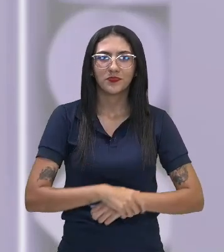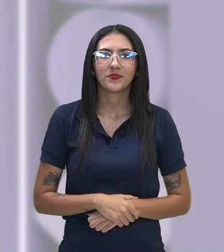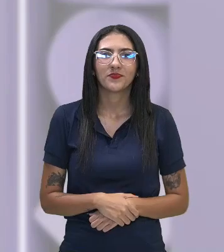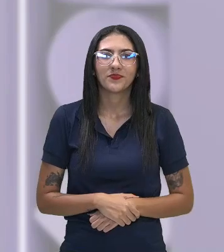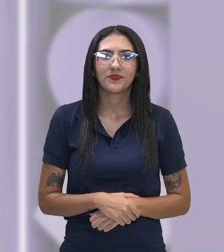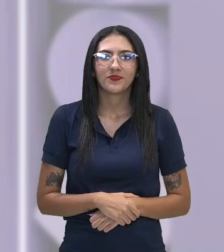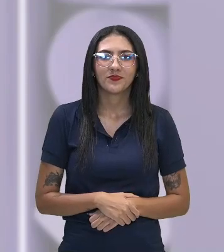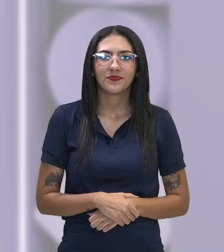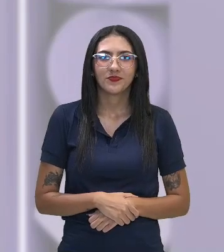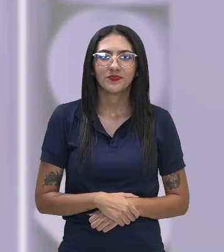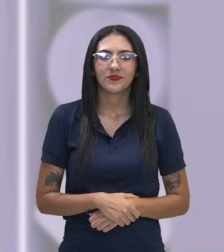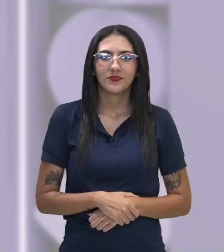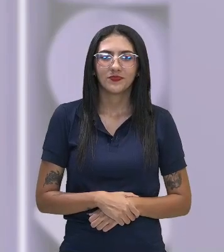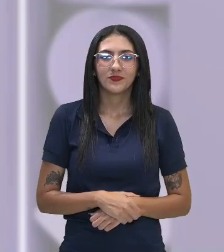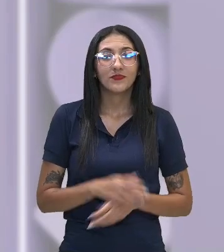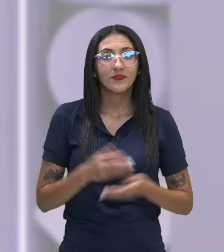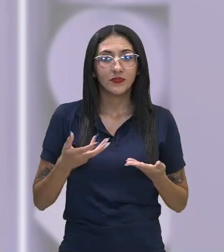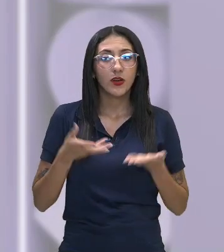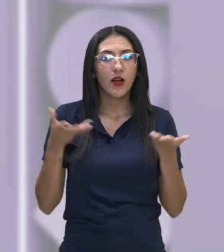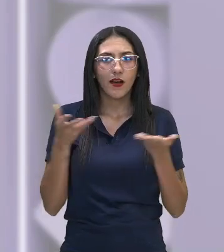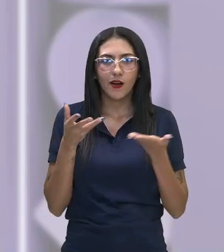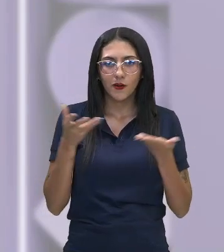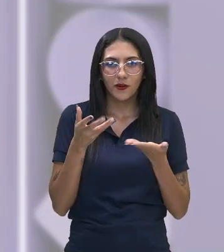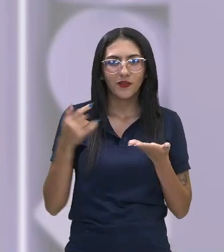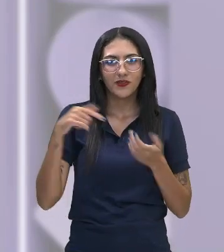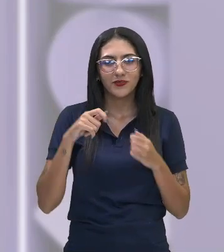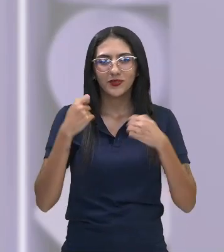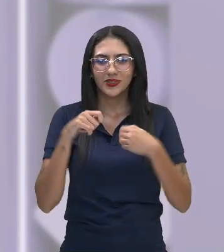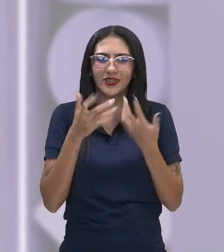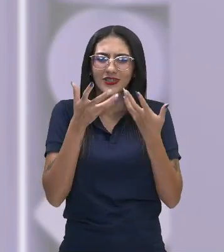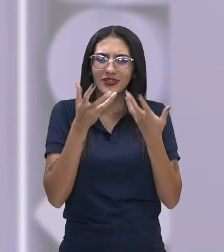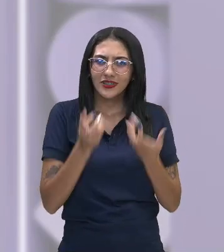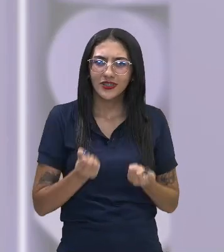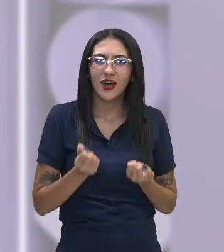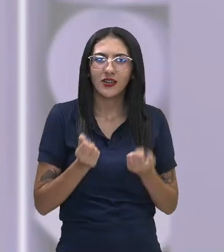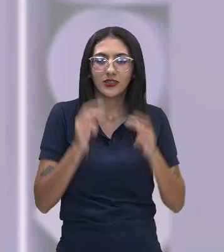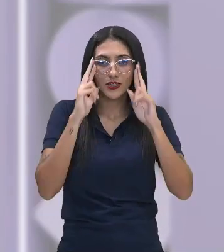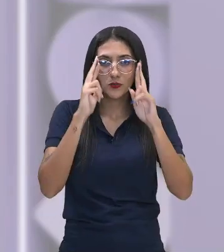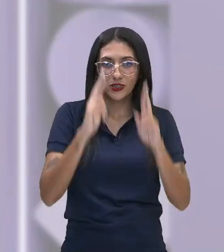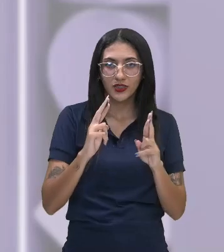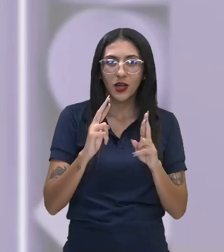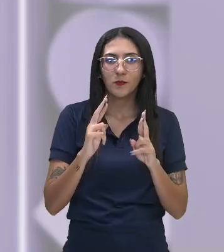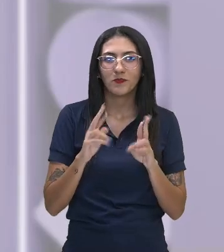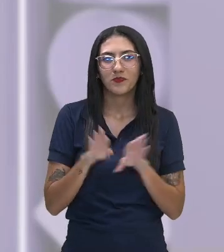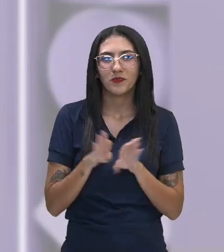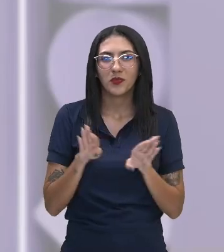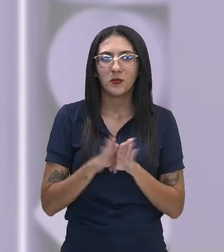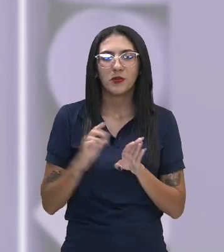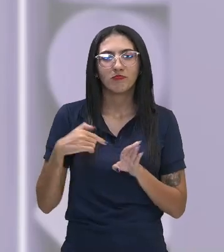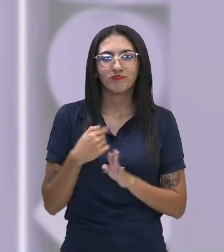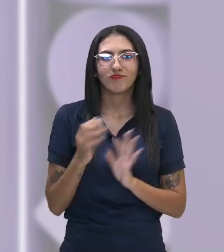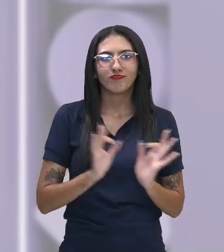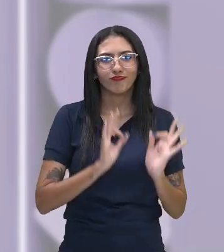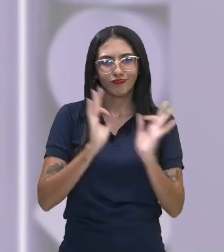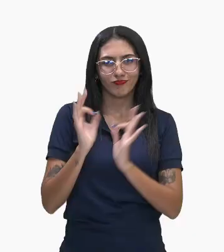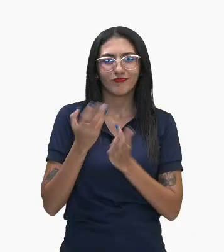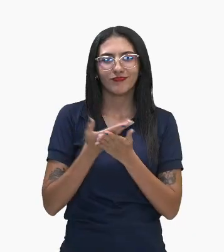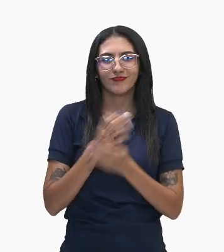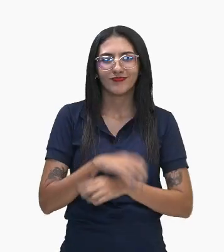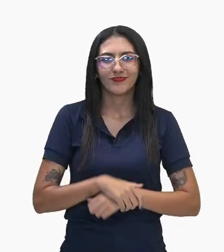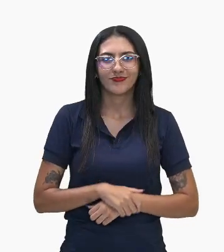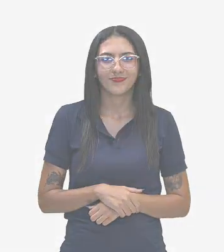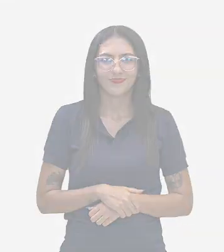então para juntos e juntas acolher tudo isso e dizer que foi muito bom nós caminharmos até aqui.